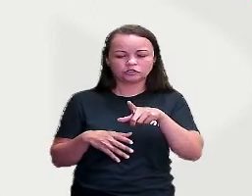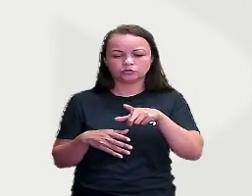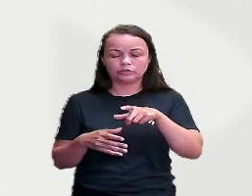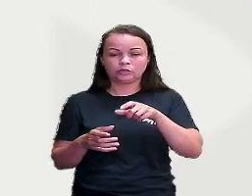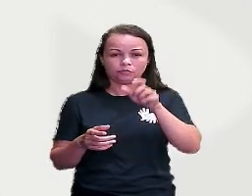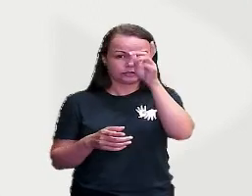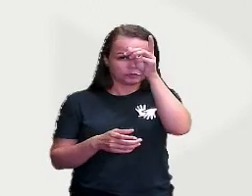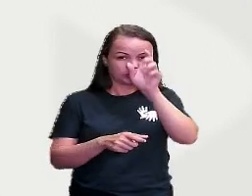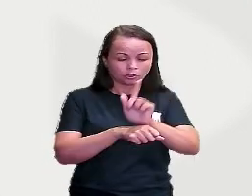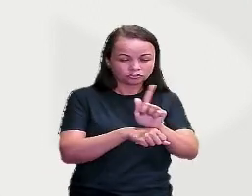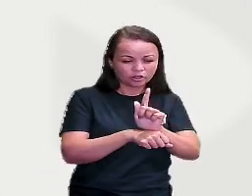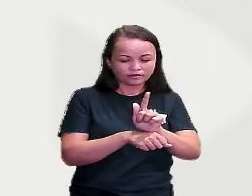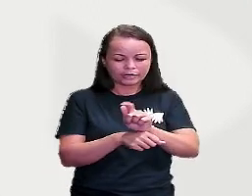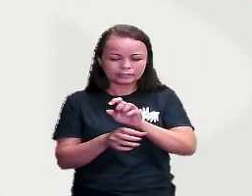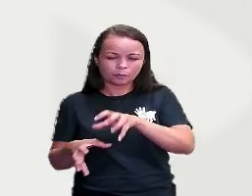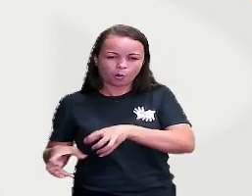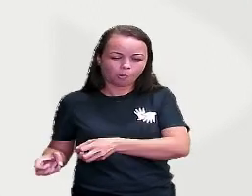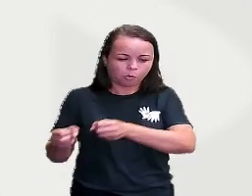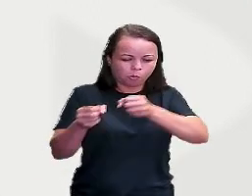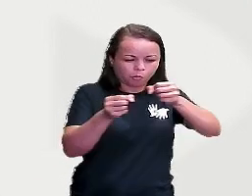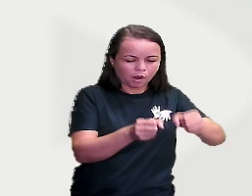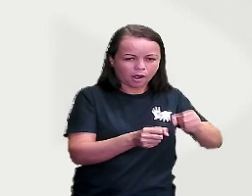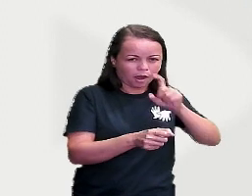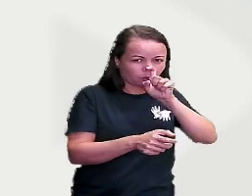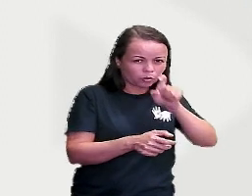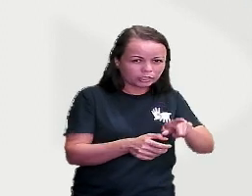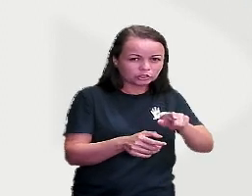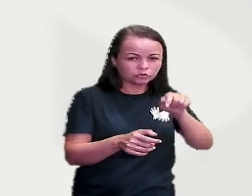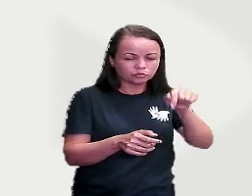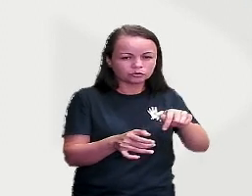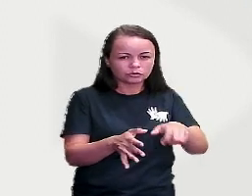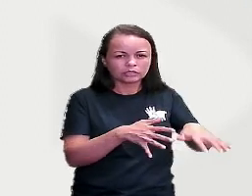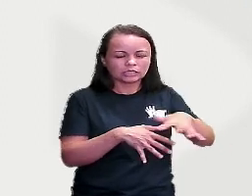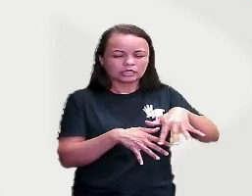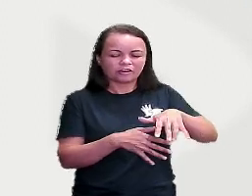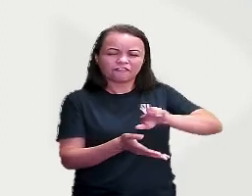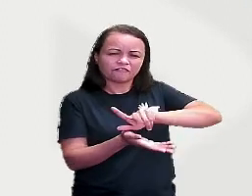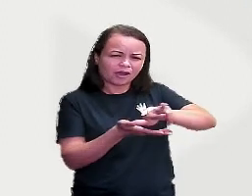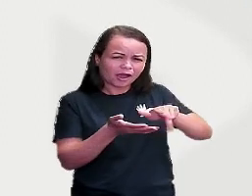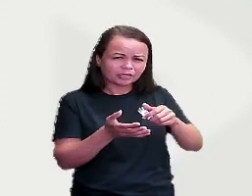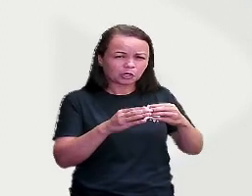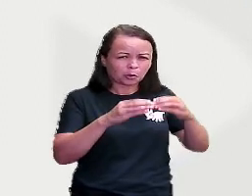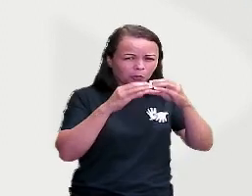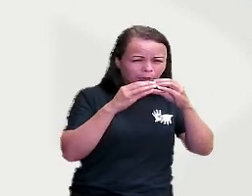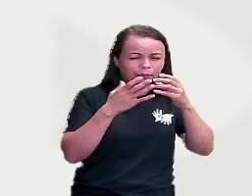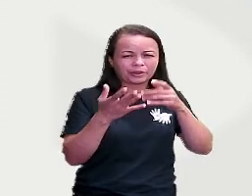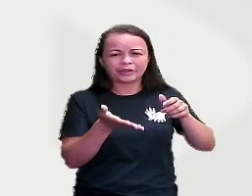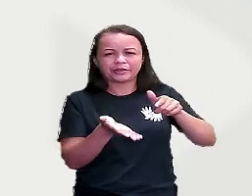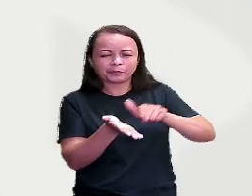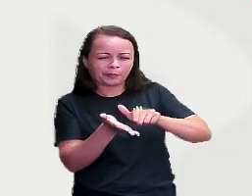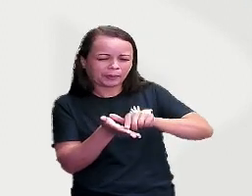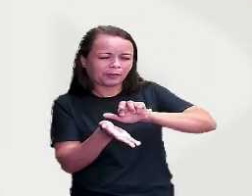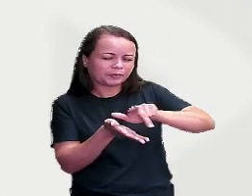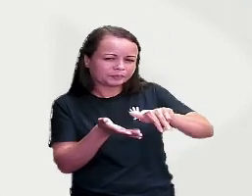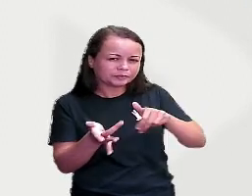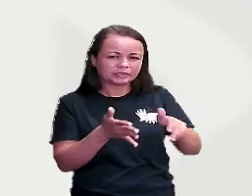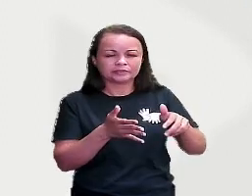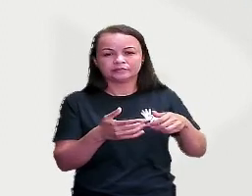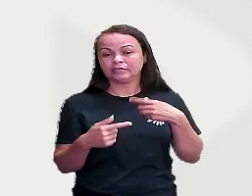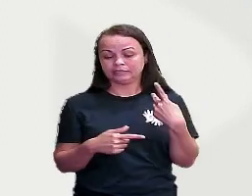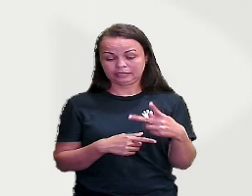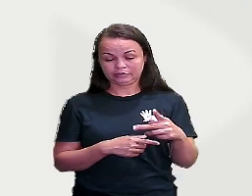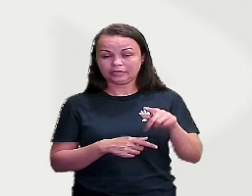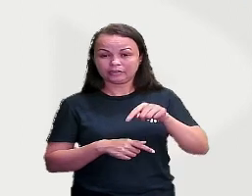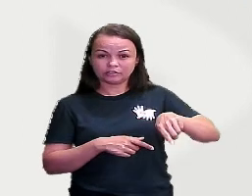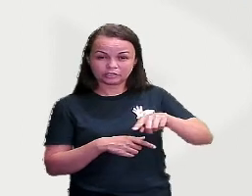sacos plásticos recheados de papelão, isopor, restos de sanduíches. Isso acaba propiciando um